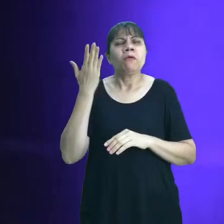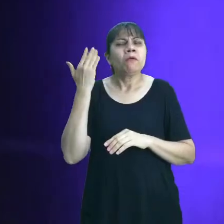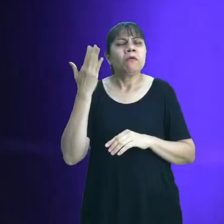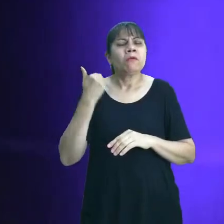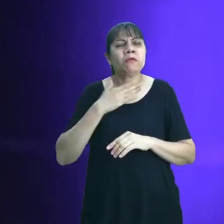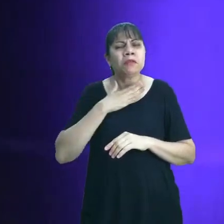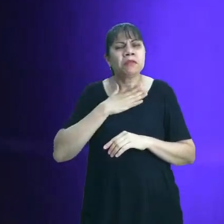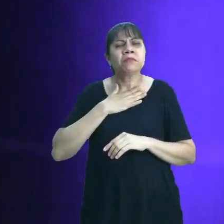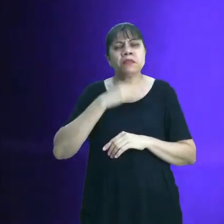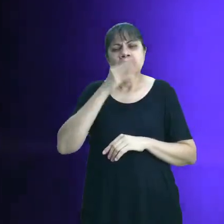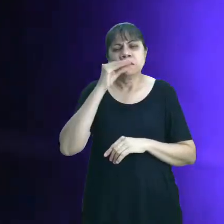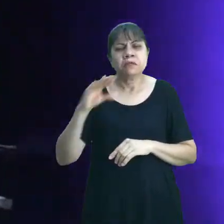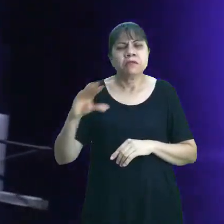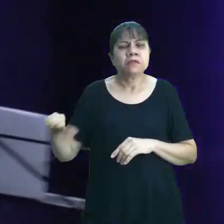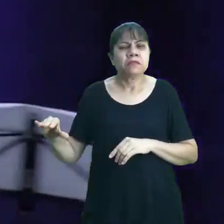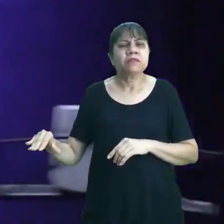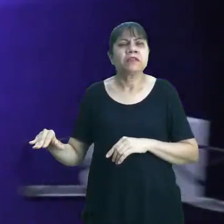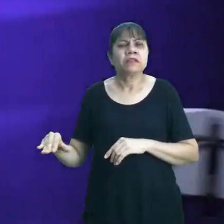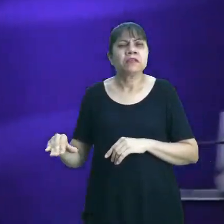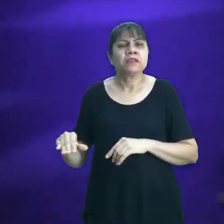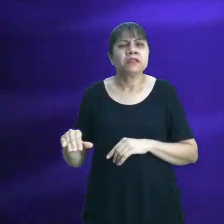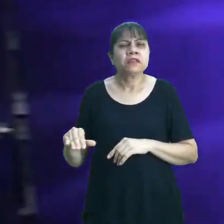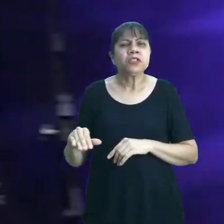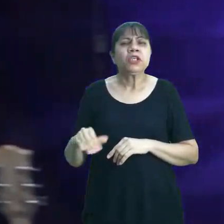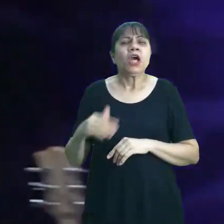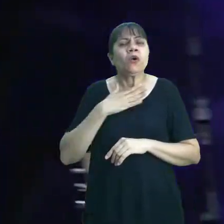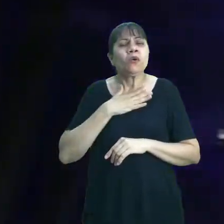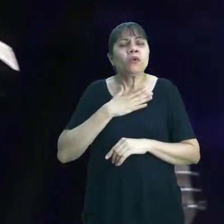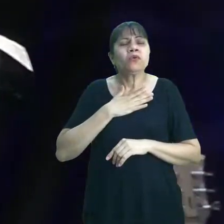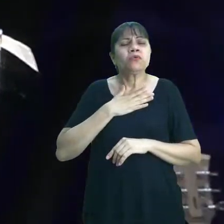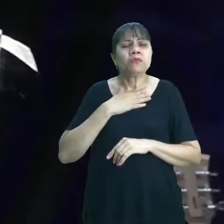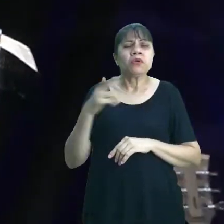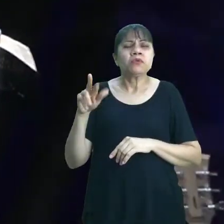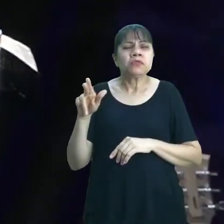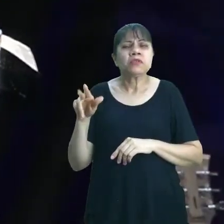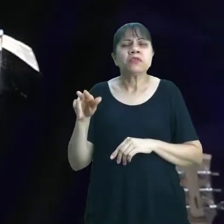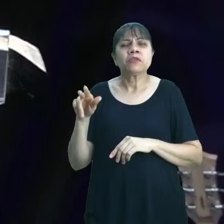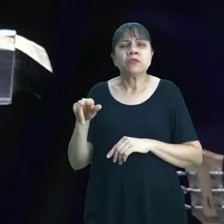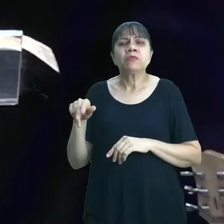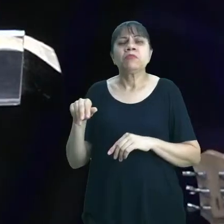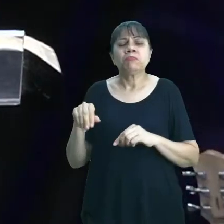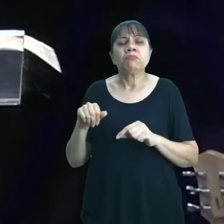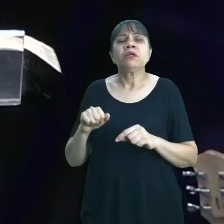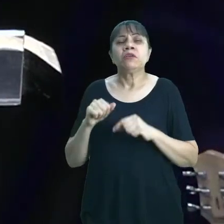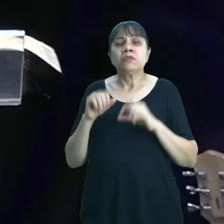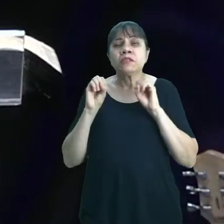meus irmãos cultivam com os filhos deles, chegar ali, pede a bênção do teu tio,